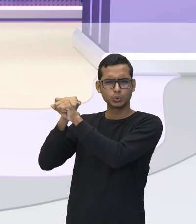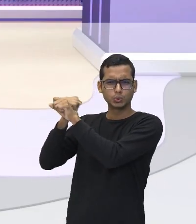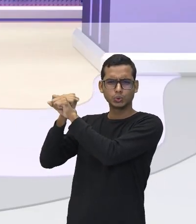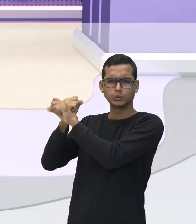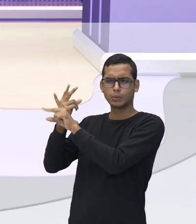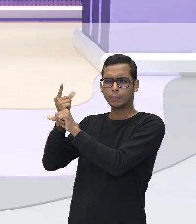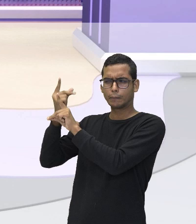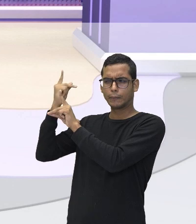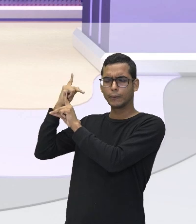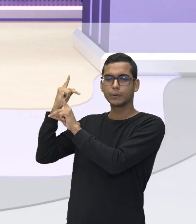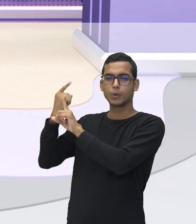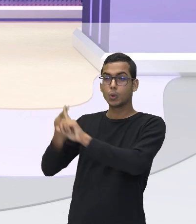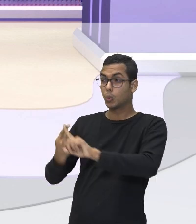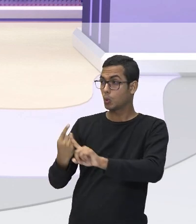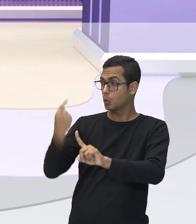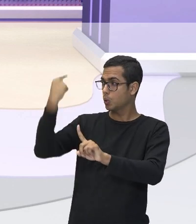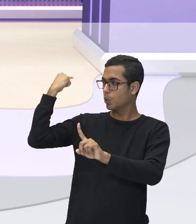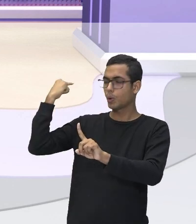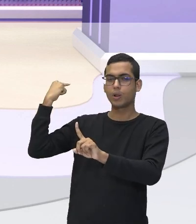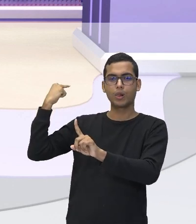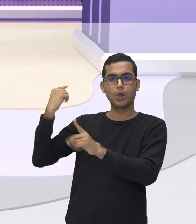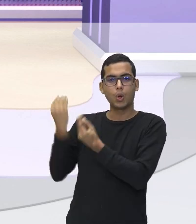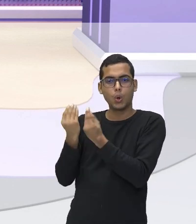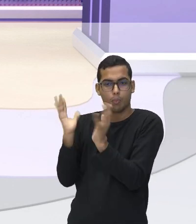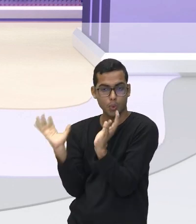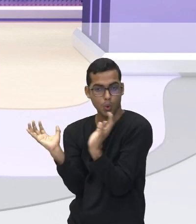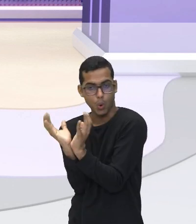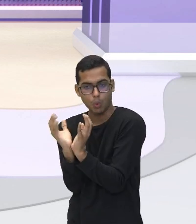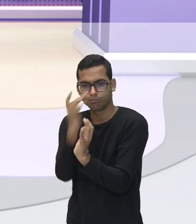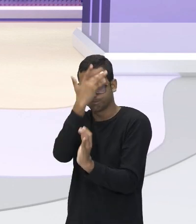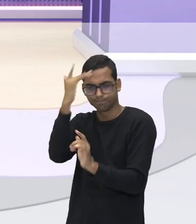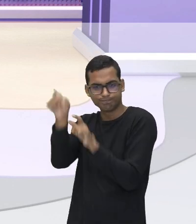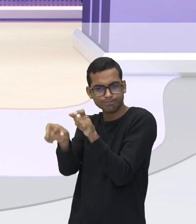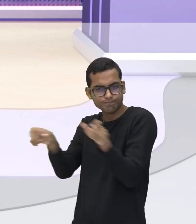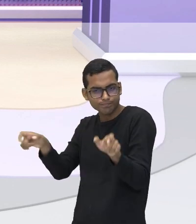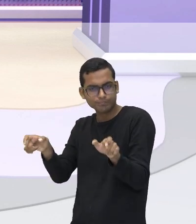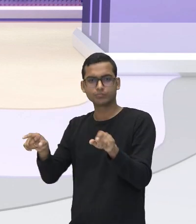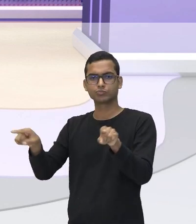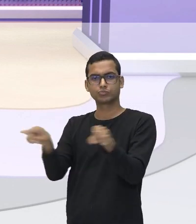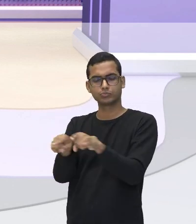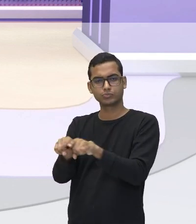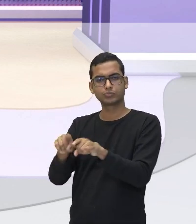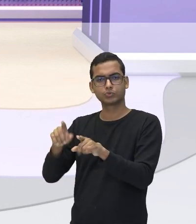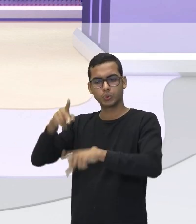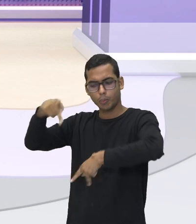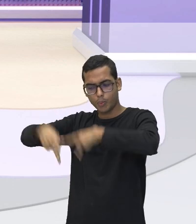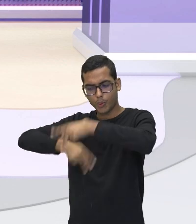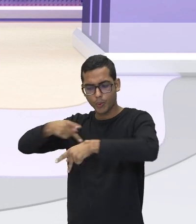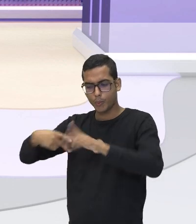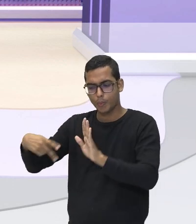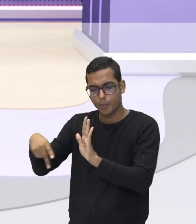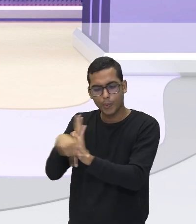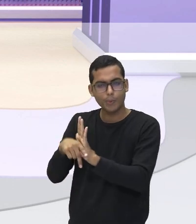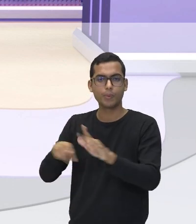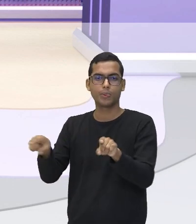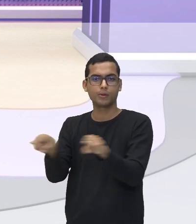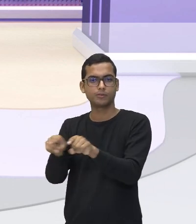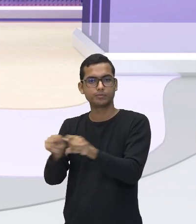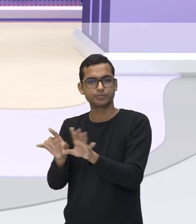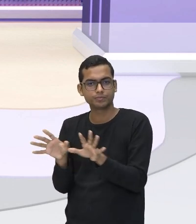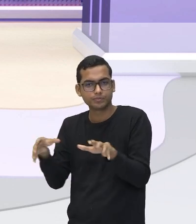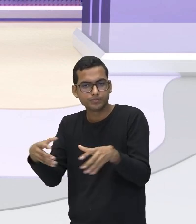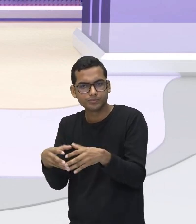atrás. É uma forma que aquele grupo de pessoas, por meio da sua civilização, por meio da